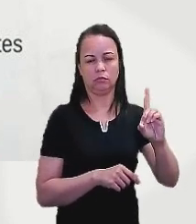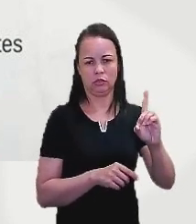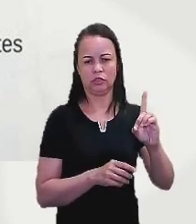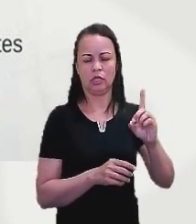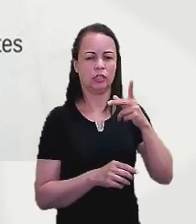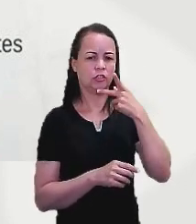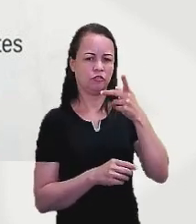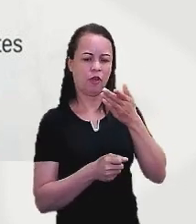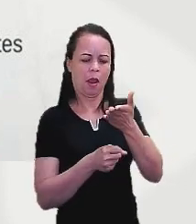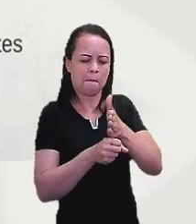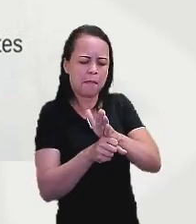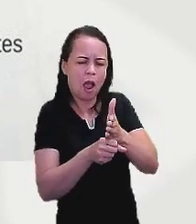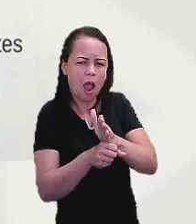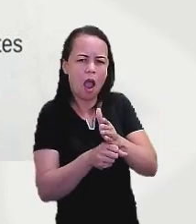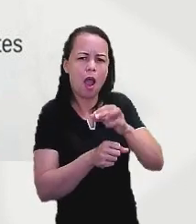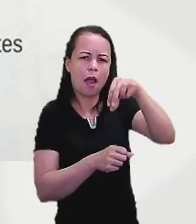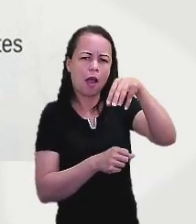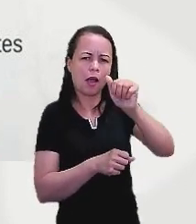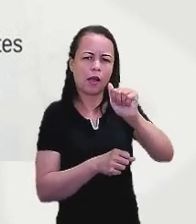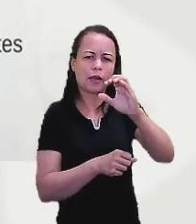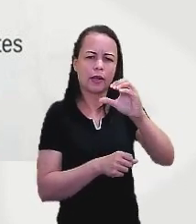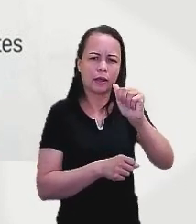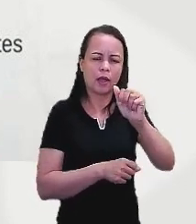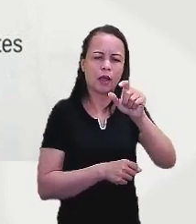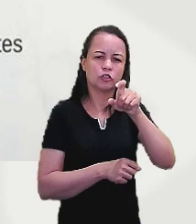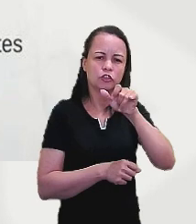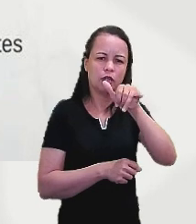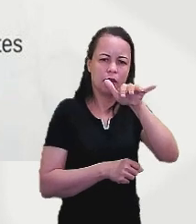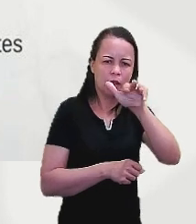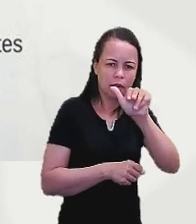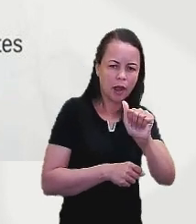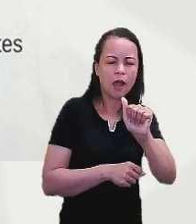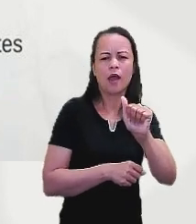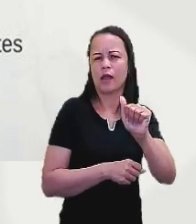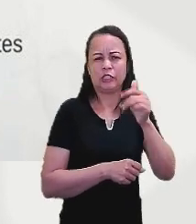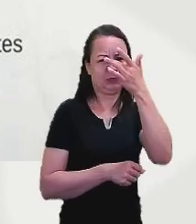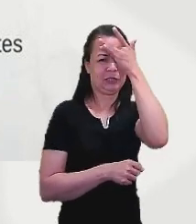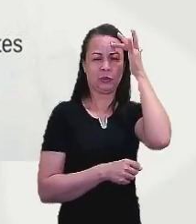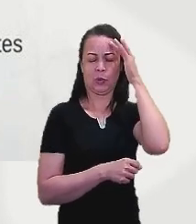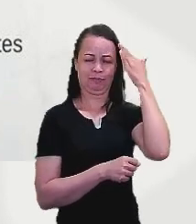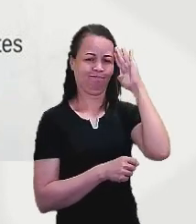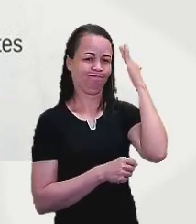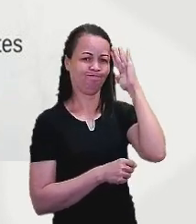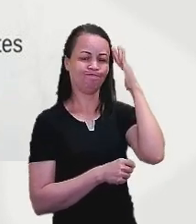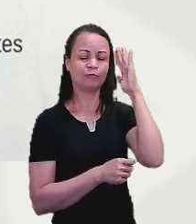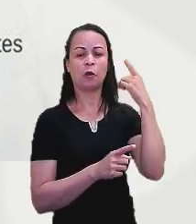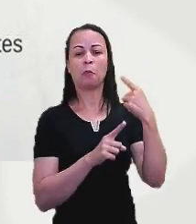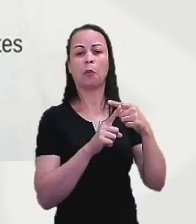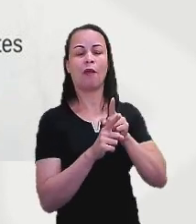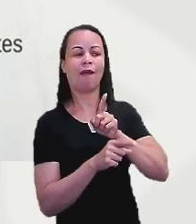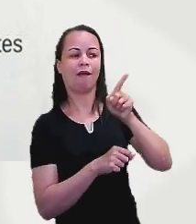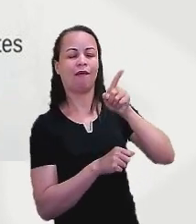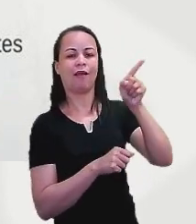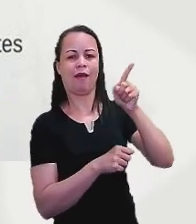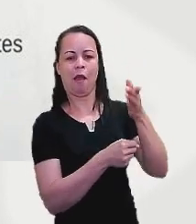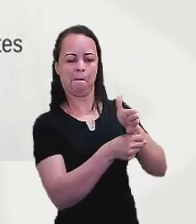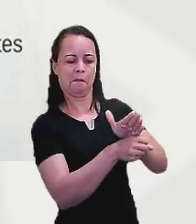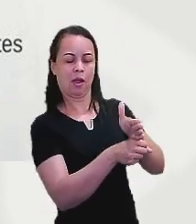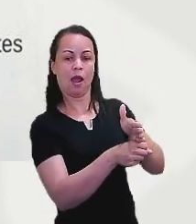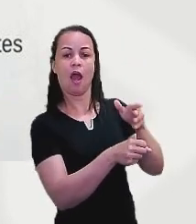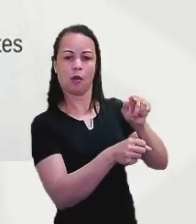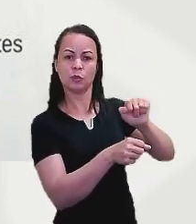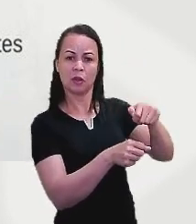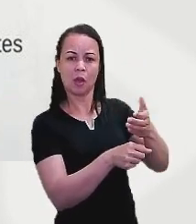gente fala macaxeira, muitas pessoas não entendem. Por quê? Porque lá, esse produto, que é a macaxeira,